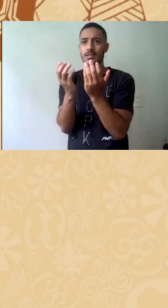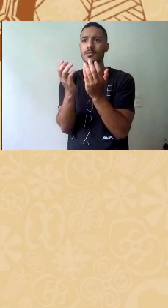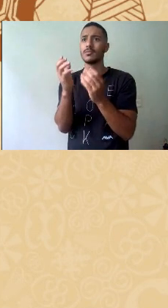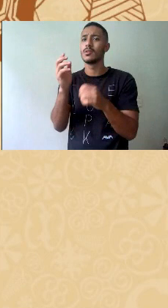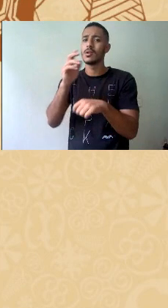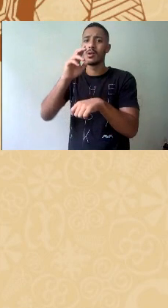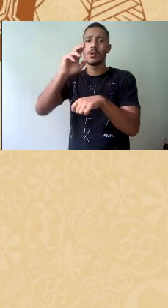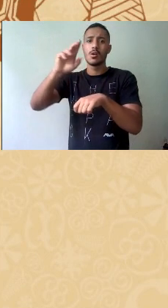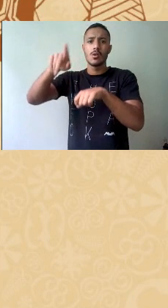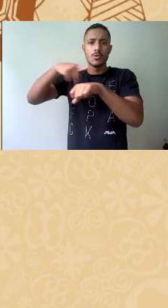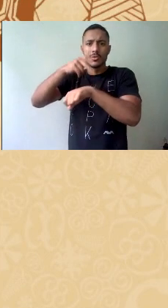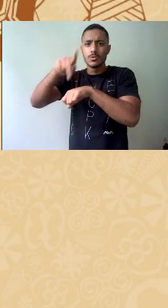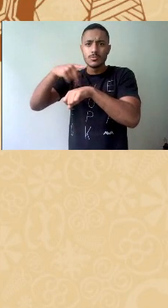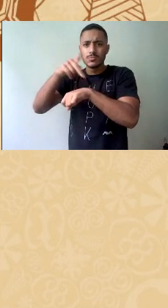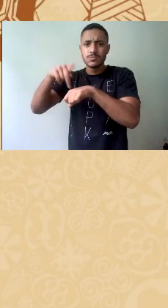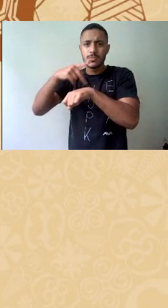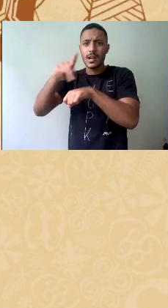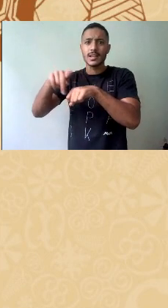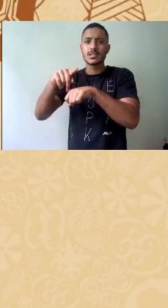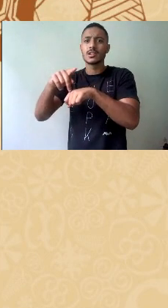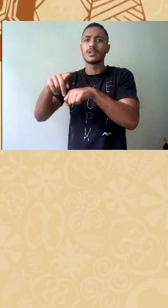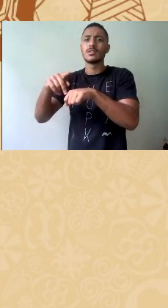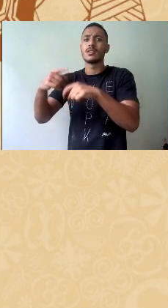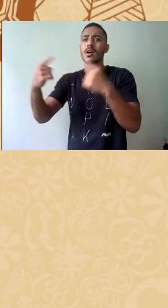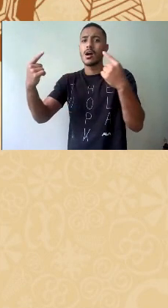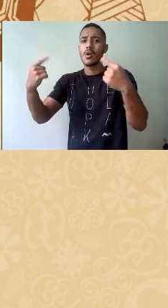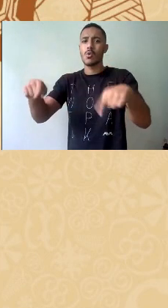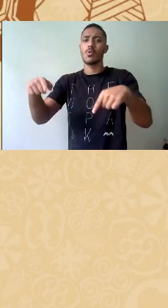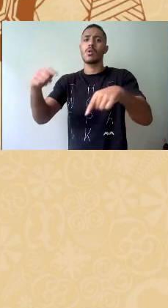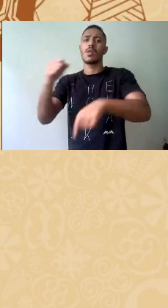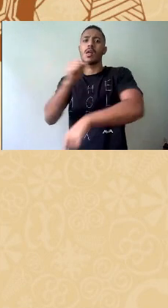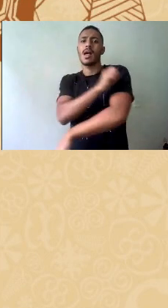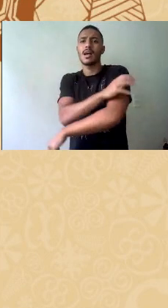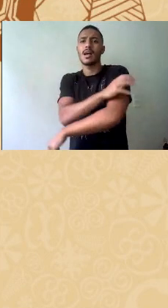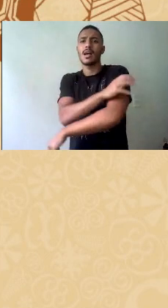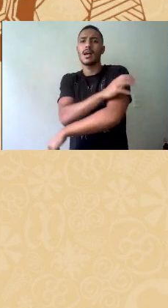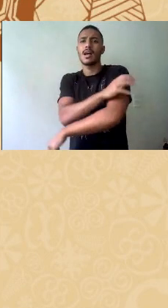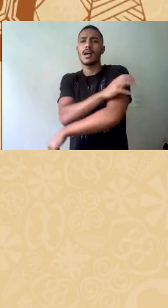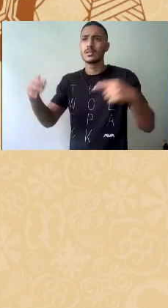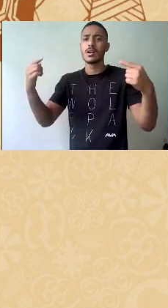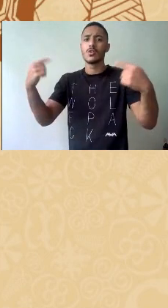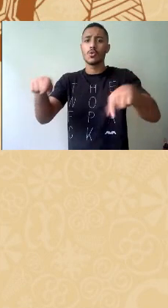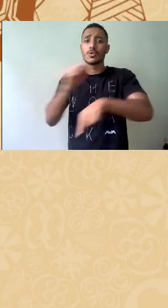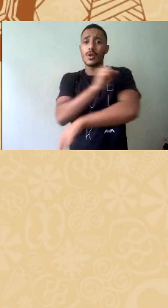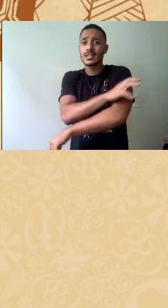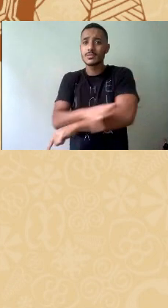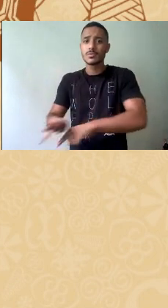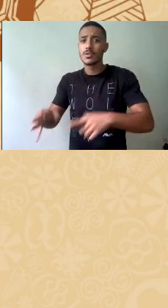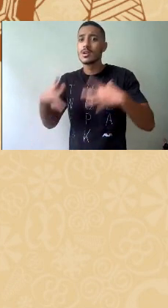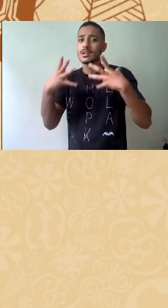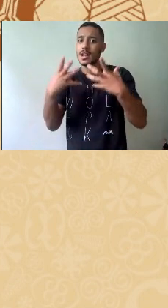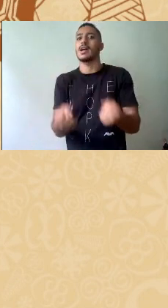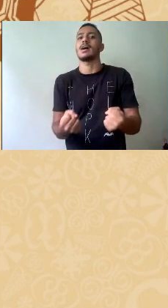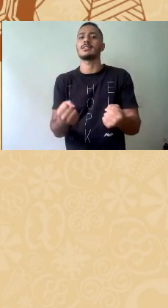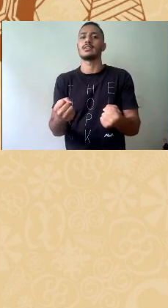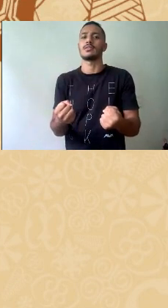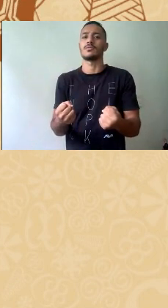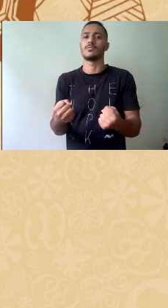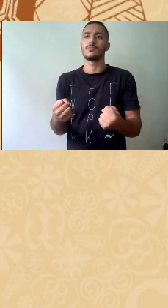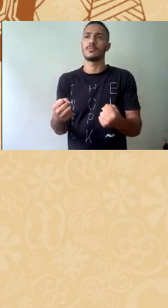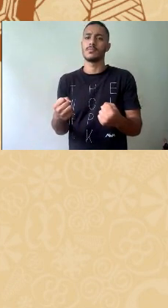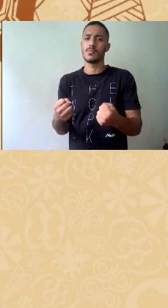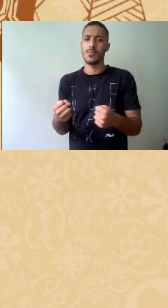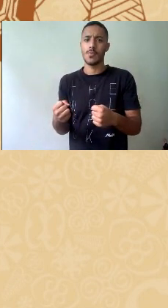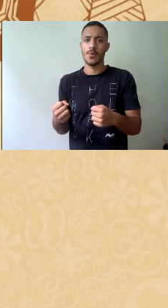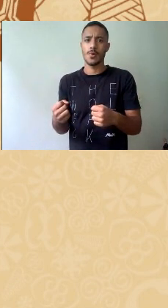será possível se não houver um investimento coletivo individual nas práticas cotidianas do